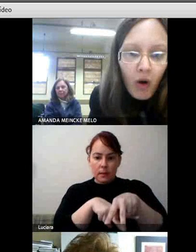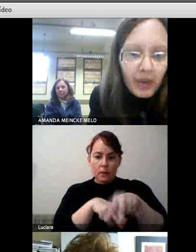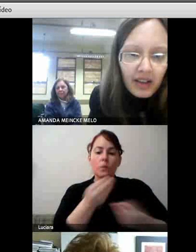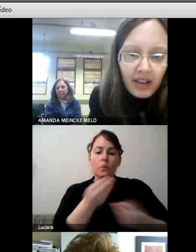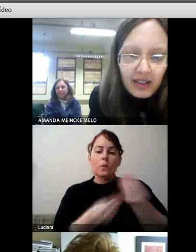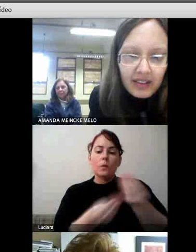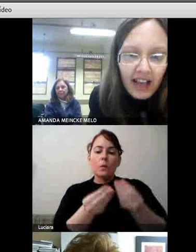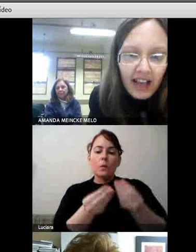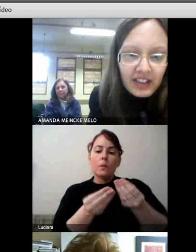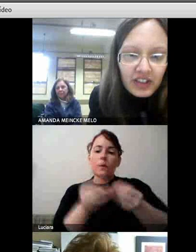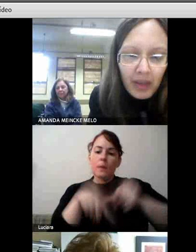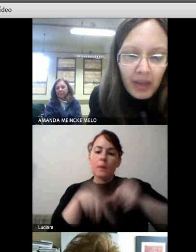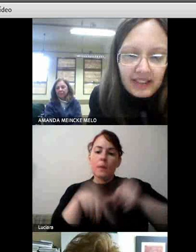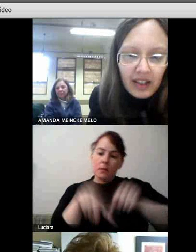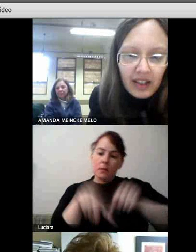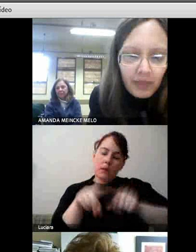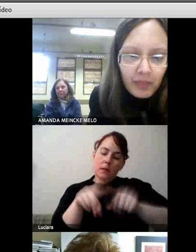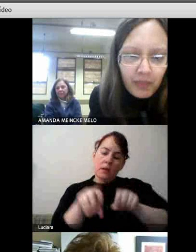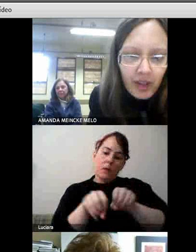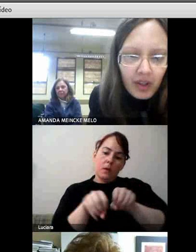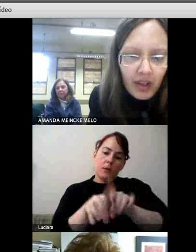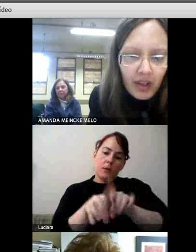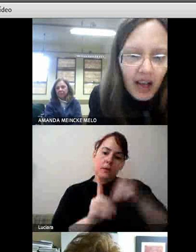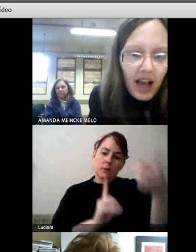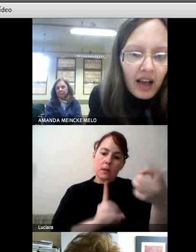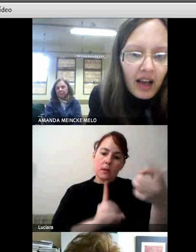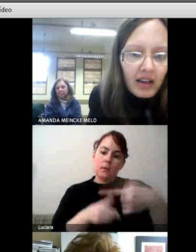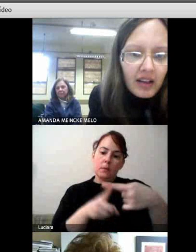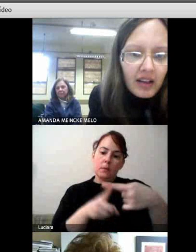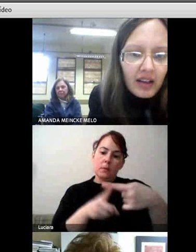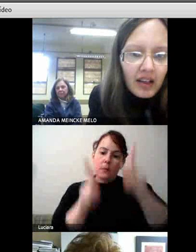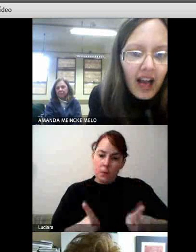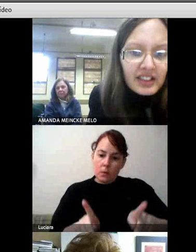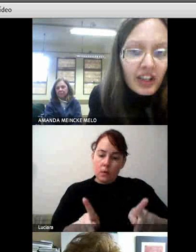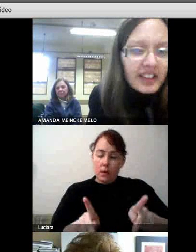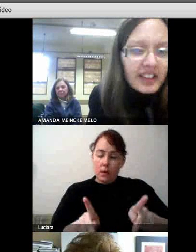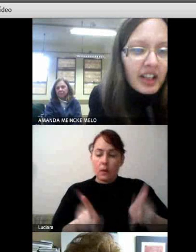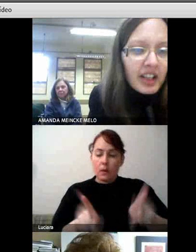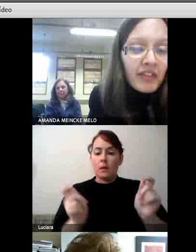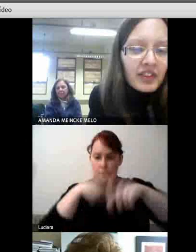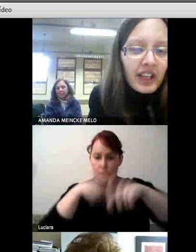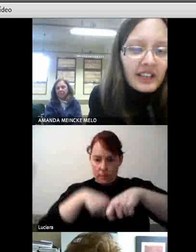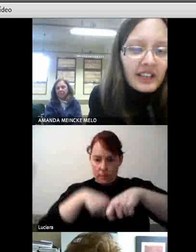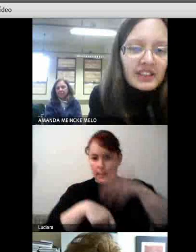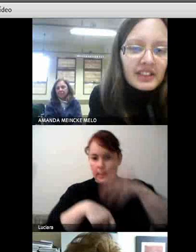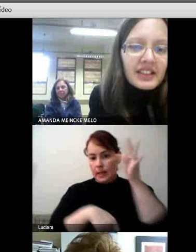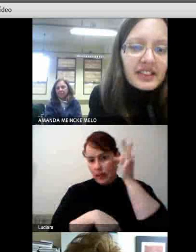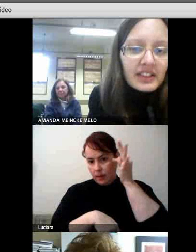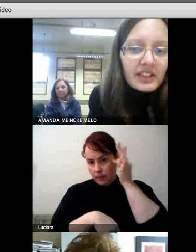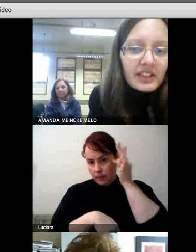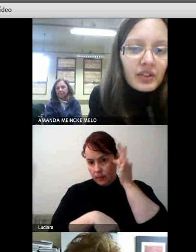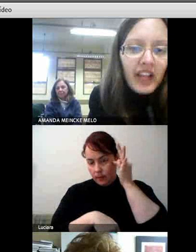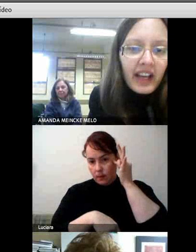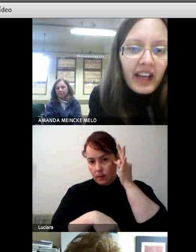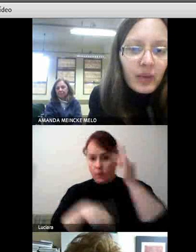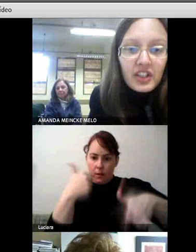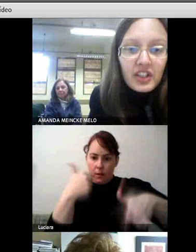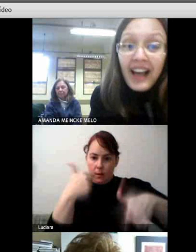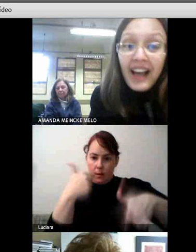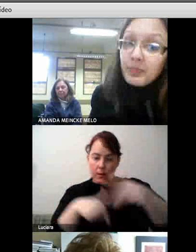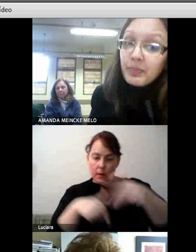obra na área de automação. Também tive a oportunidade... A senhora também vê educação à distância no ensino técnico